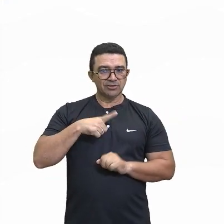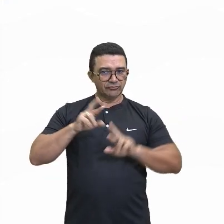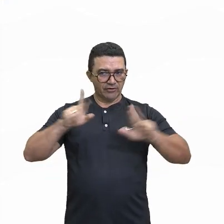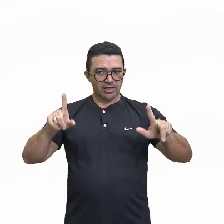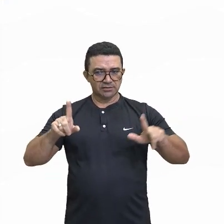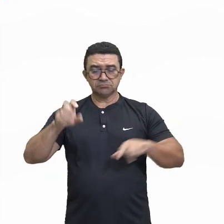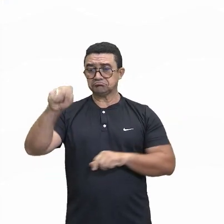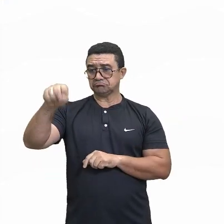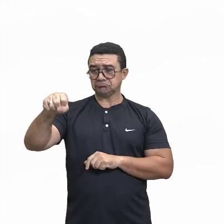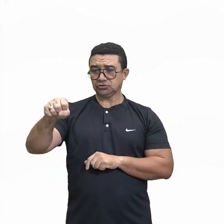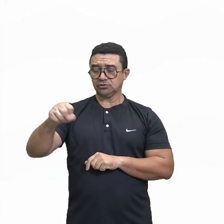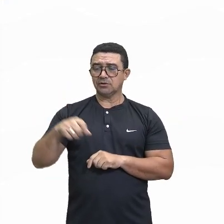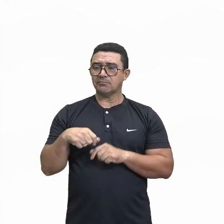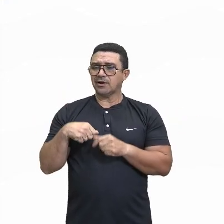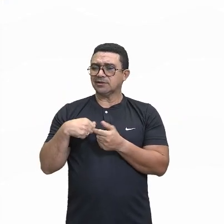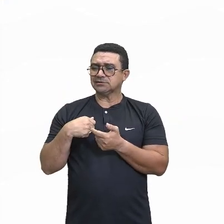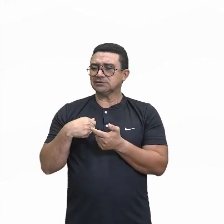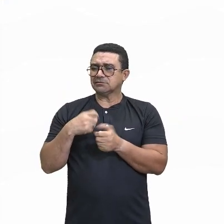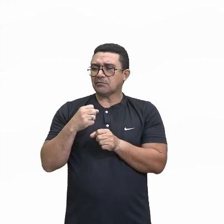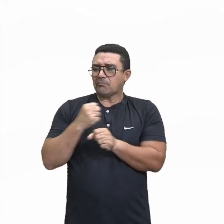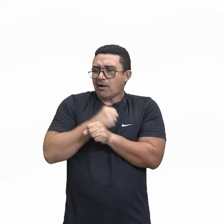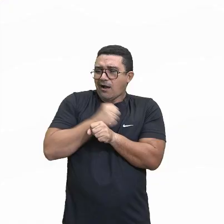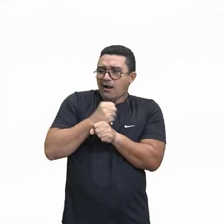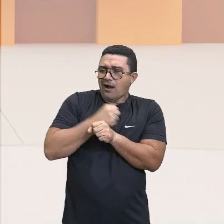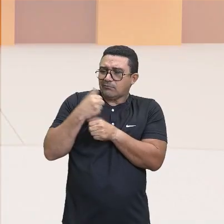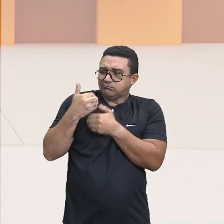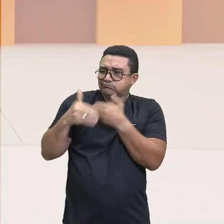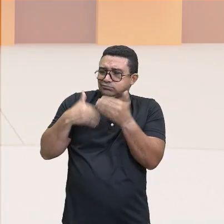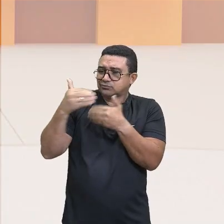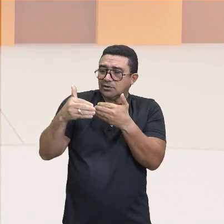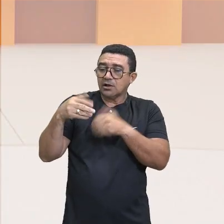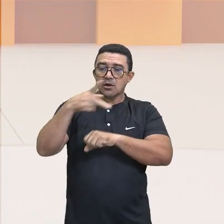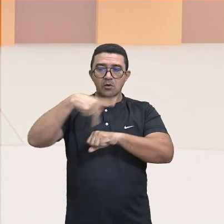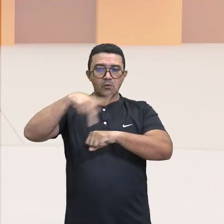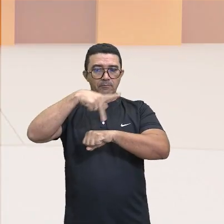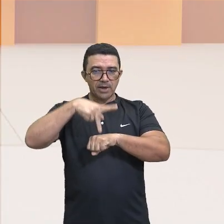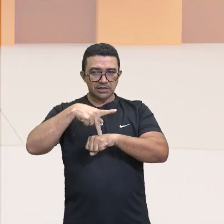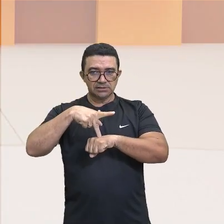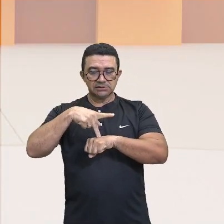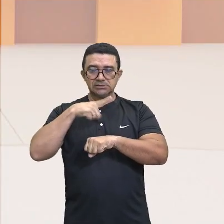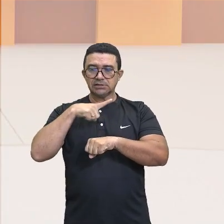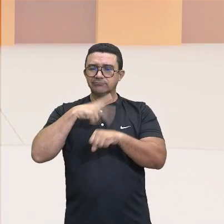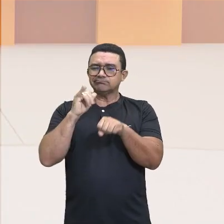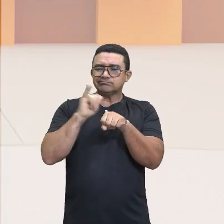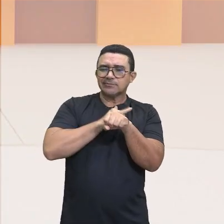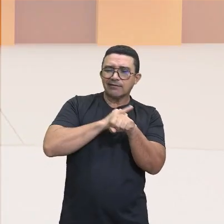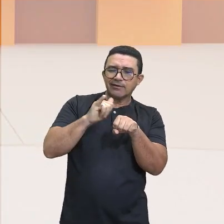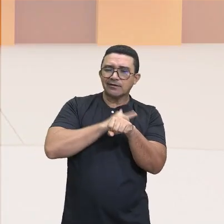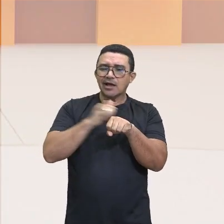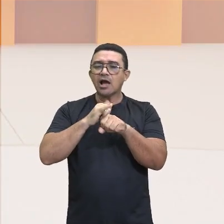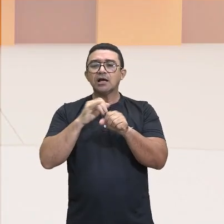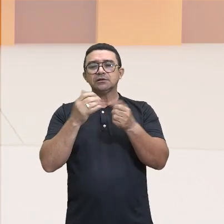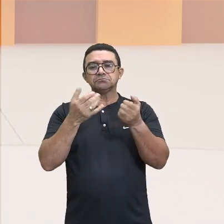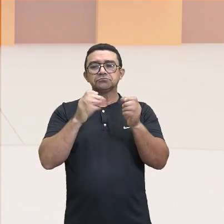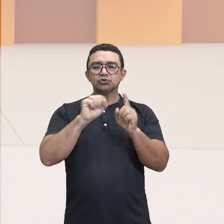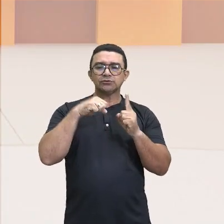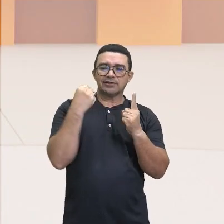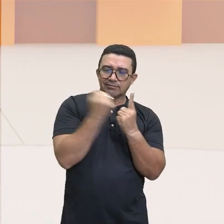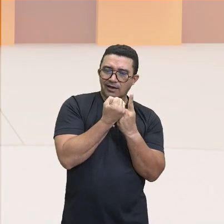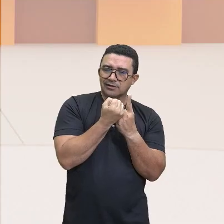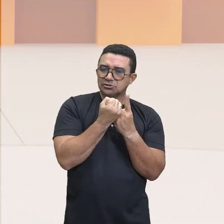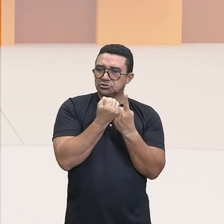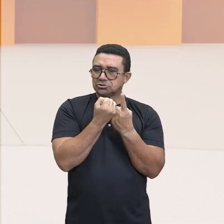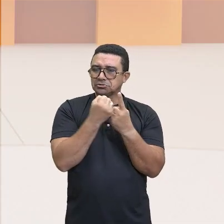mas o que aconteceu com o passar do tempo, né? Os países com uma dinâmica de sociedade capitalista, socioeconômica,